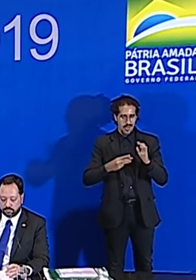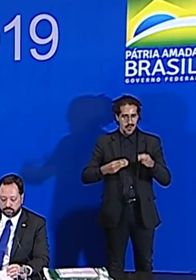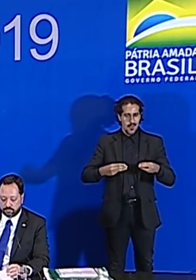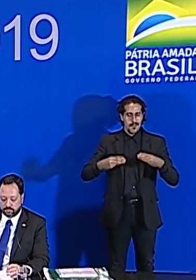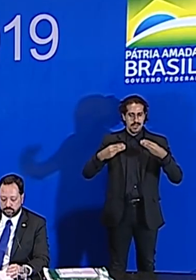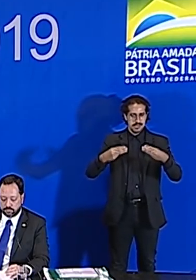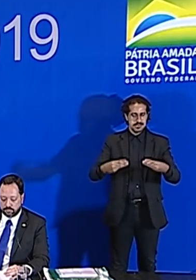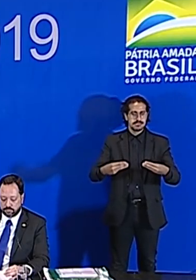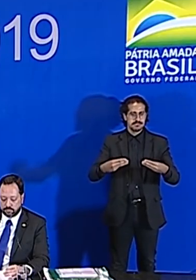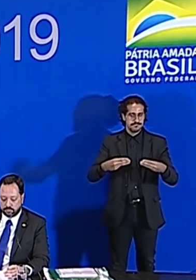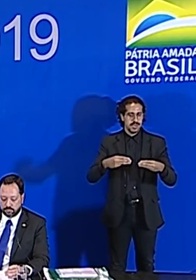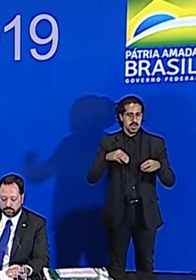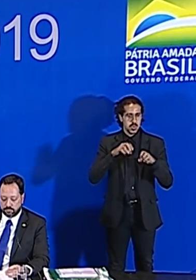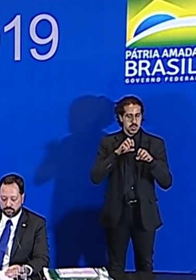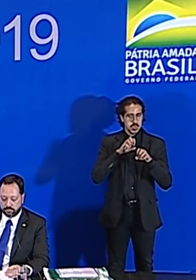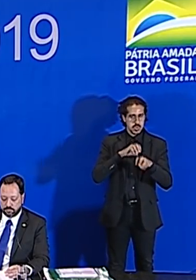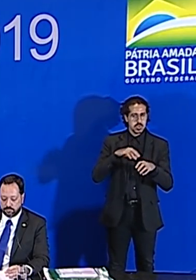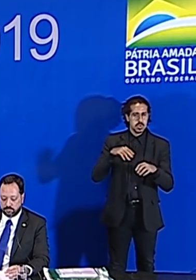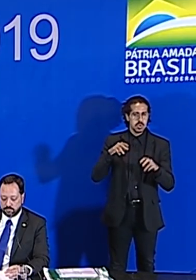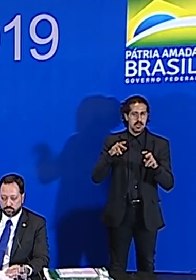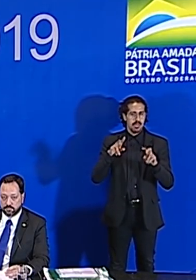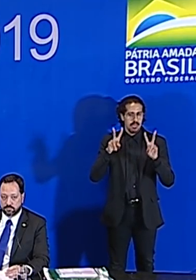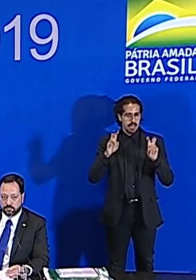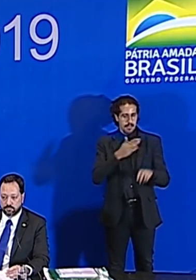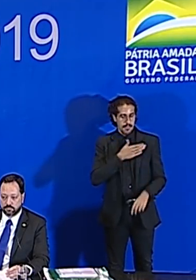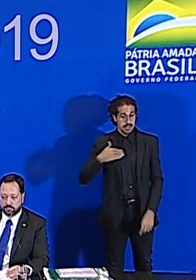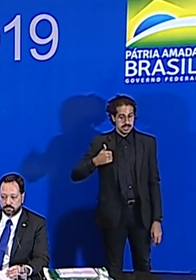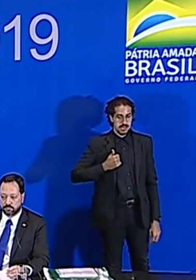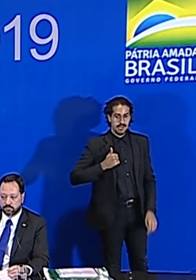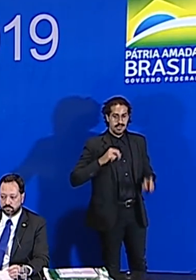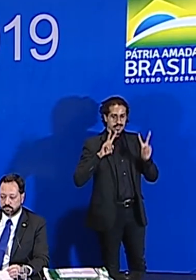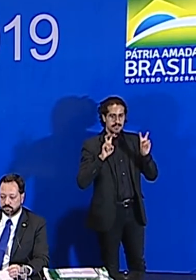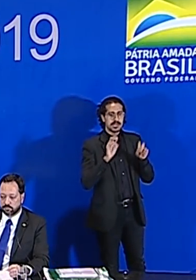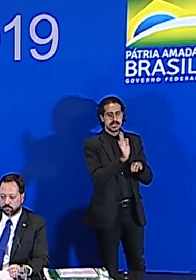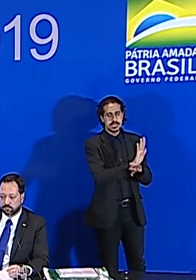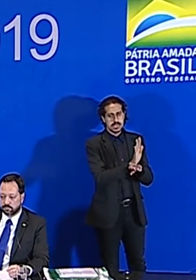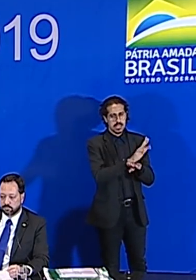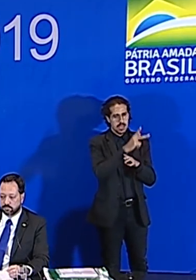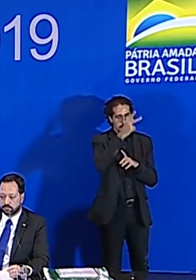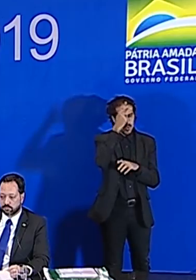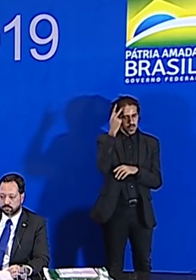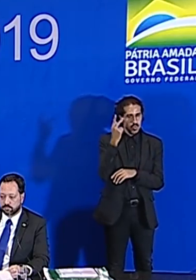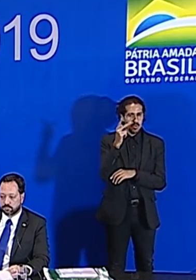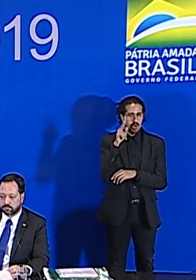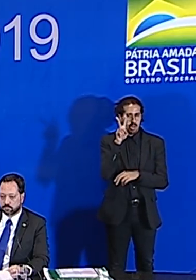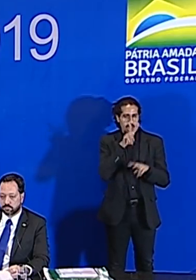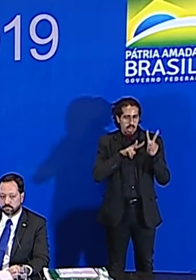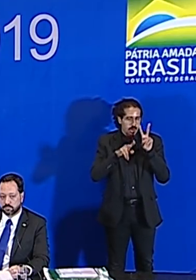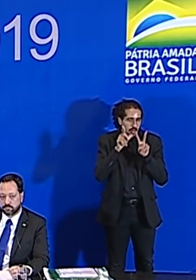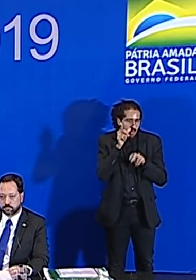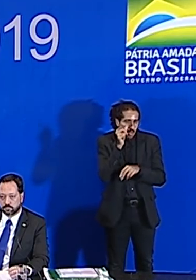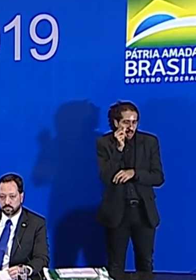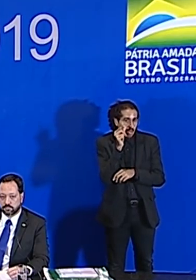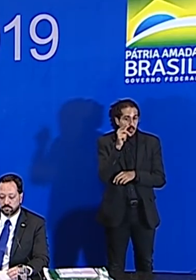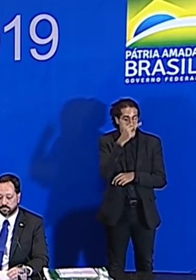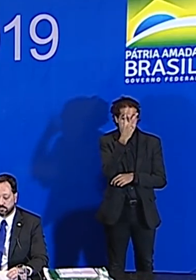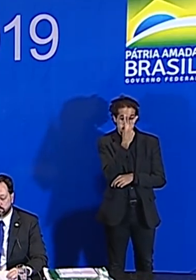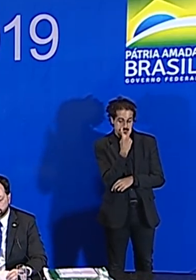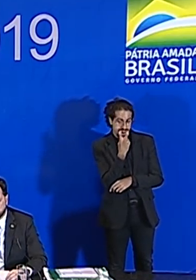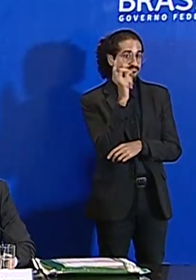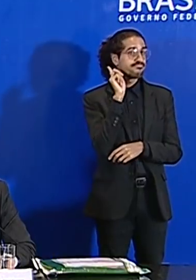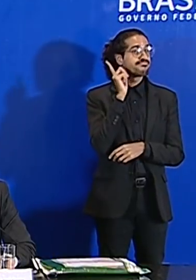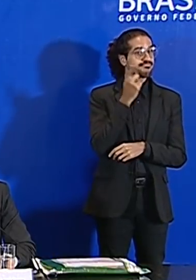da primeira-dama também, né, do cinema para pessoas com baixa capacidade visual, cegos,